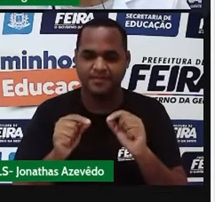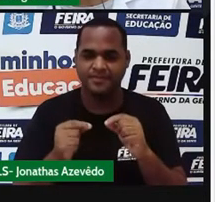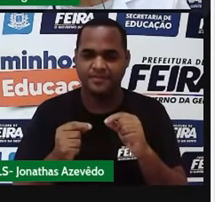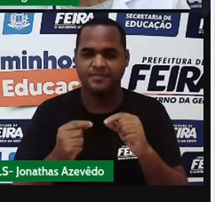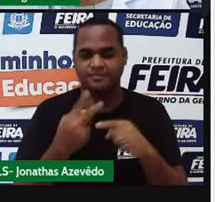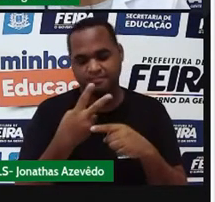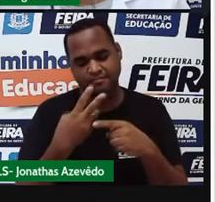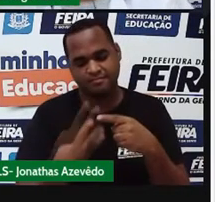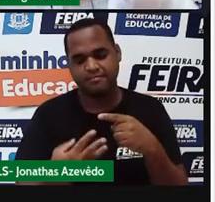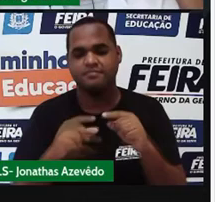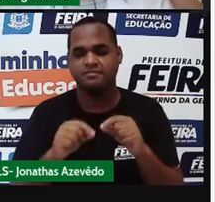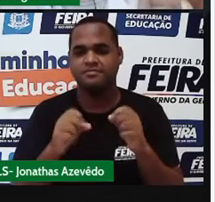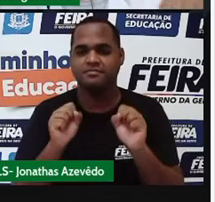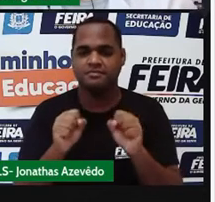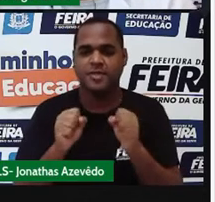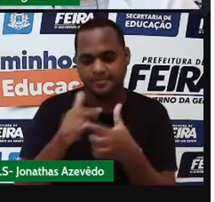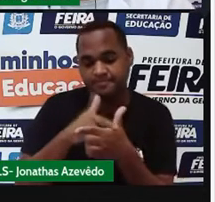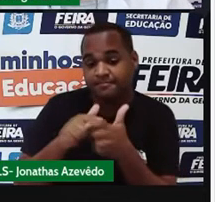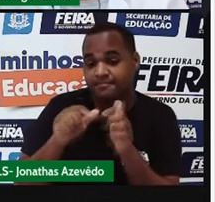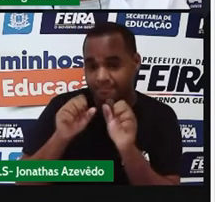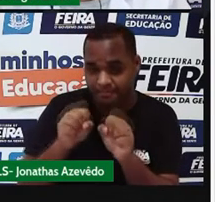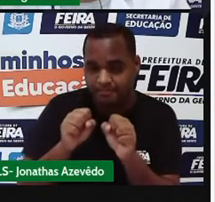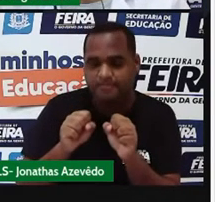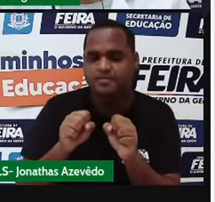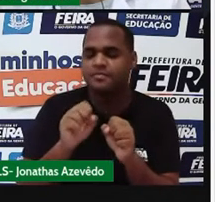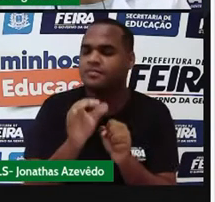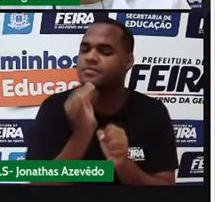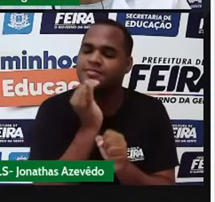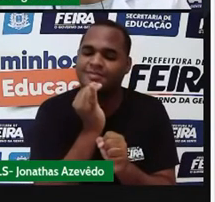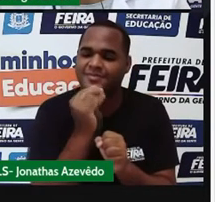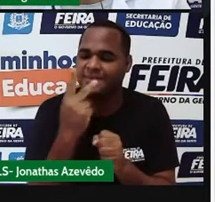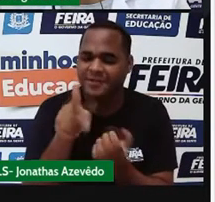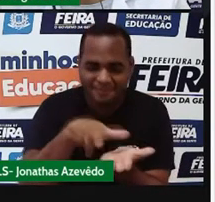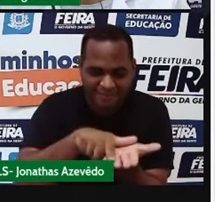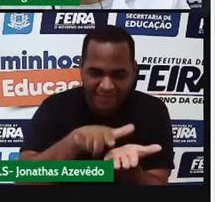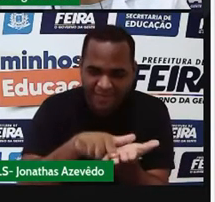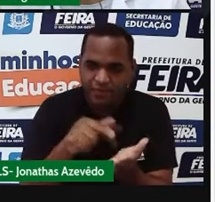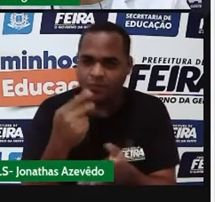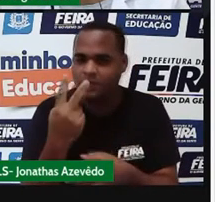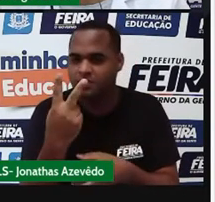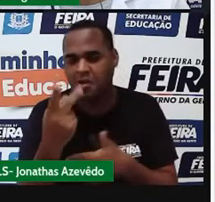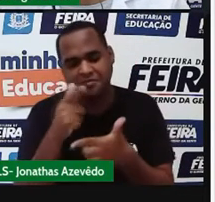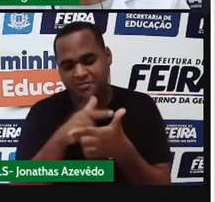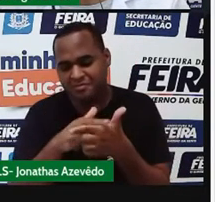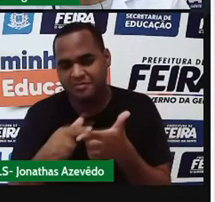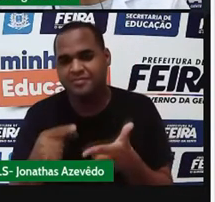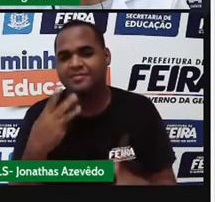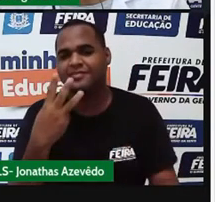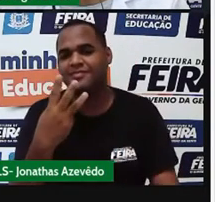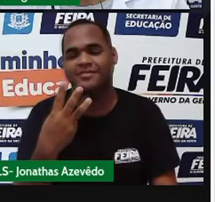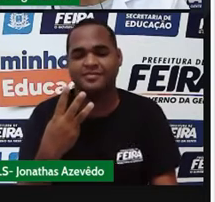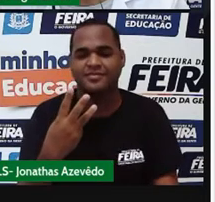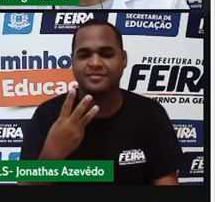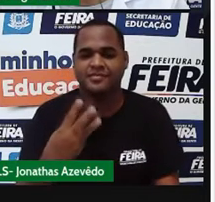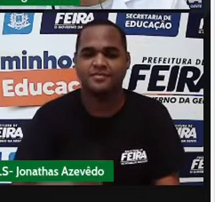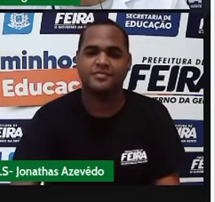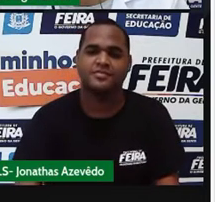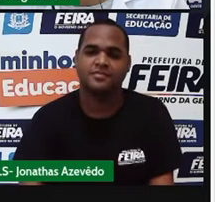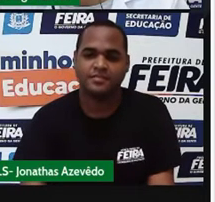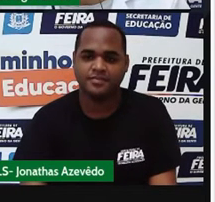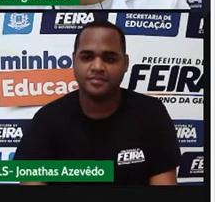dois fazer uma divisão como se a gente tivesse fazendo no papel 2 / 3